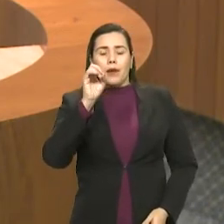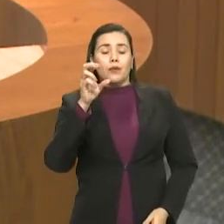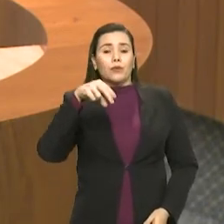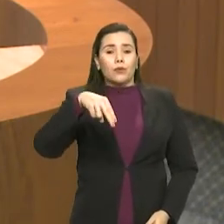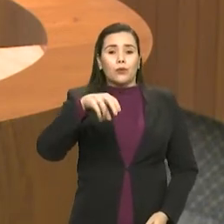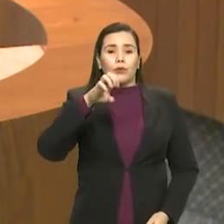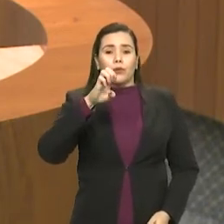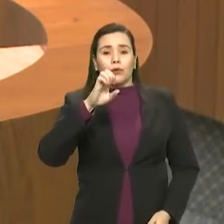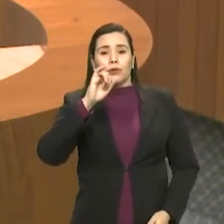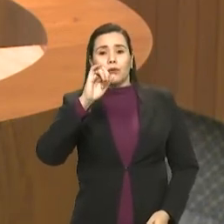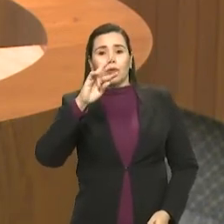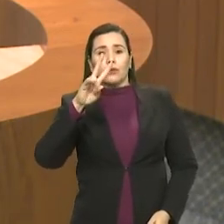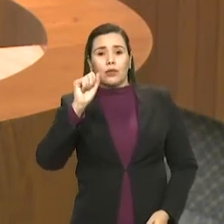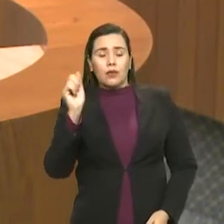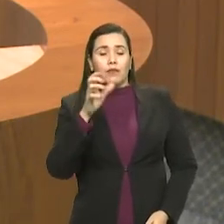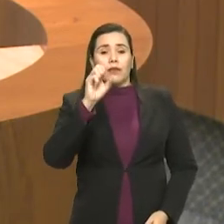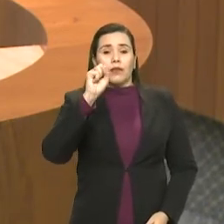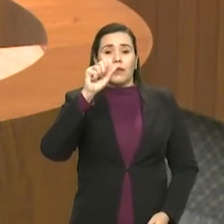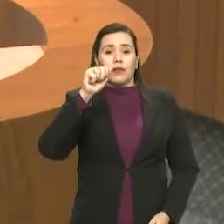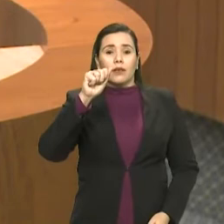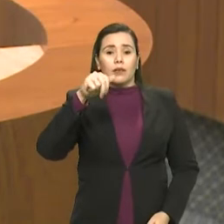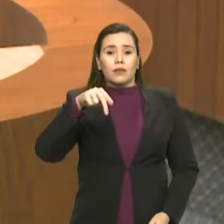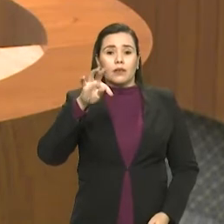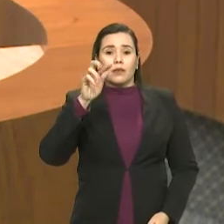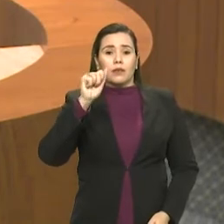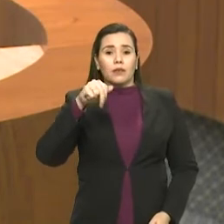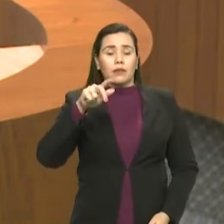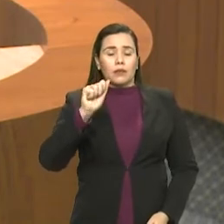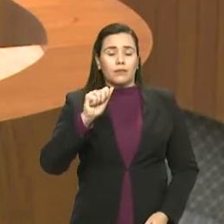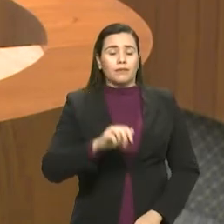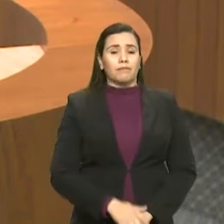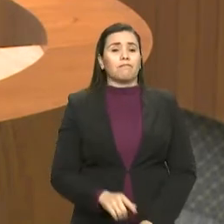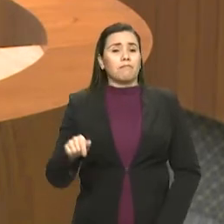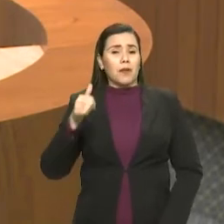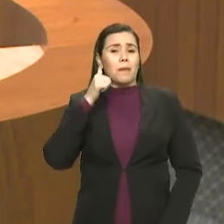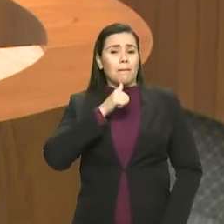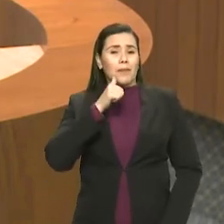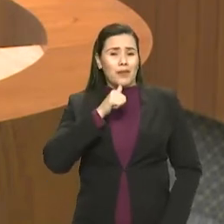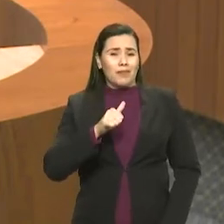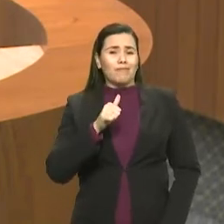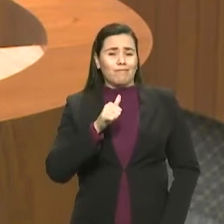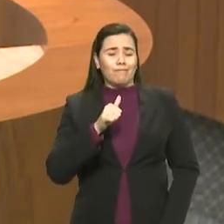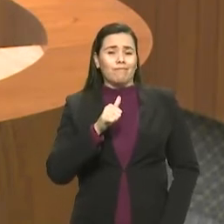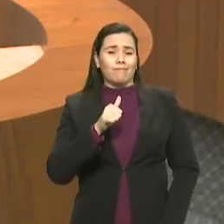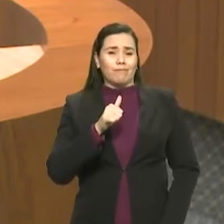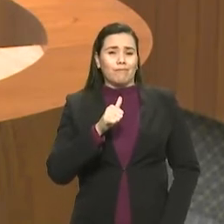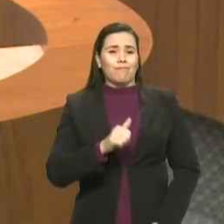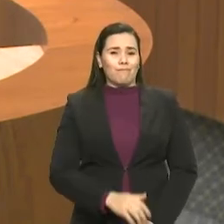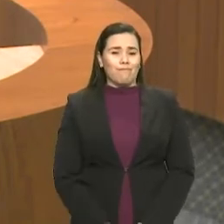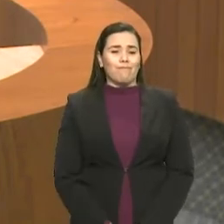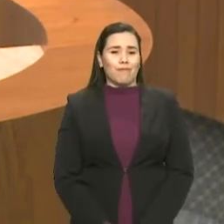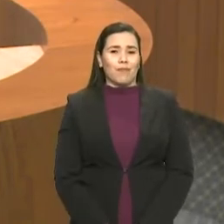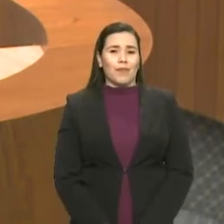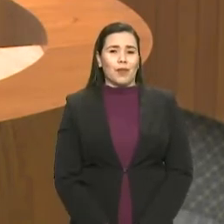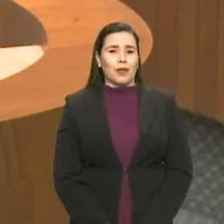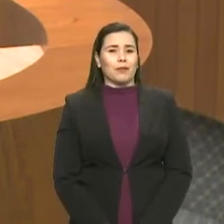um exemplo de mulher, um exemplo de primeira-dama que muito dignificou o nosso